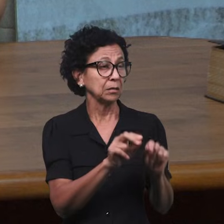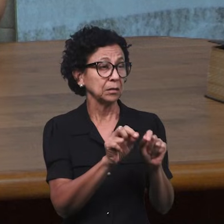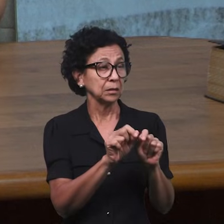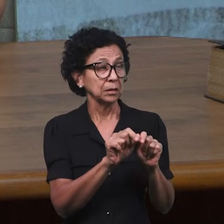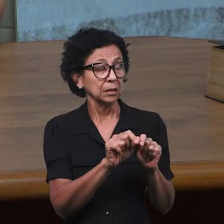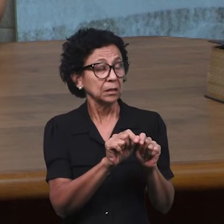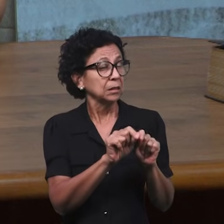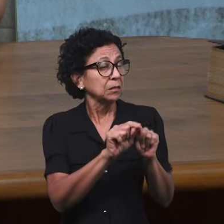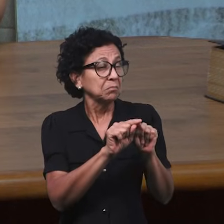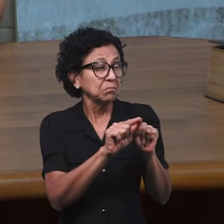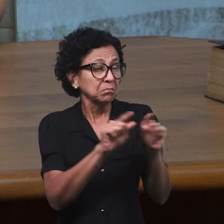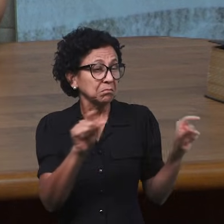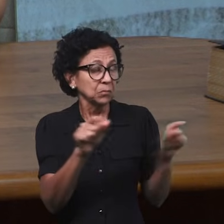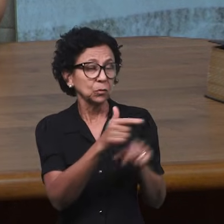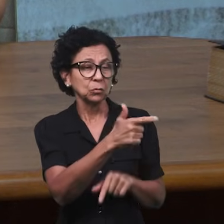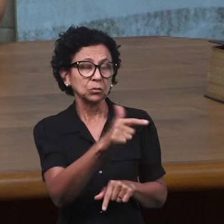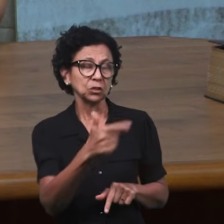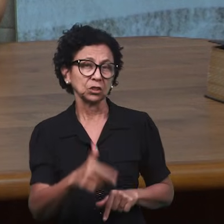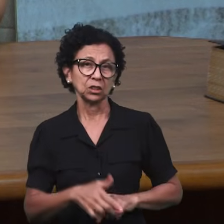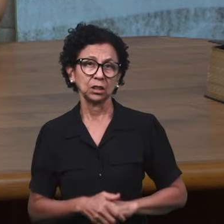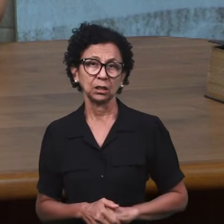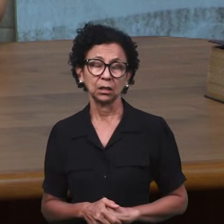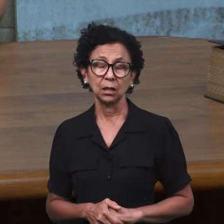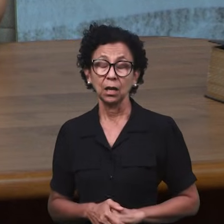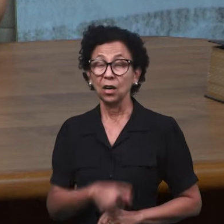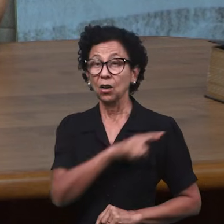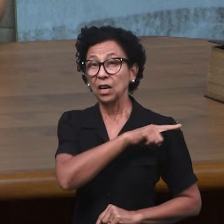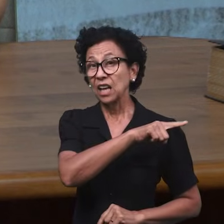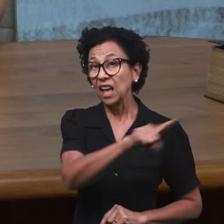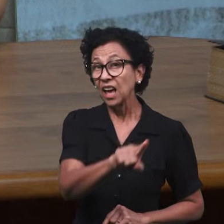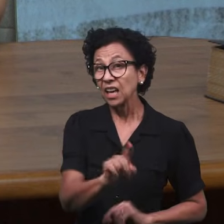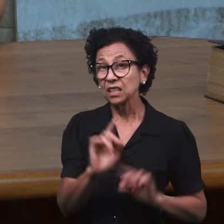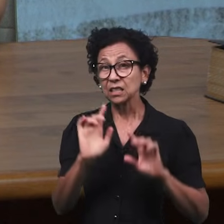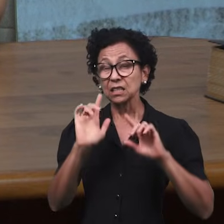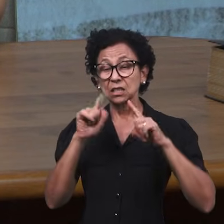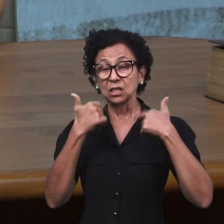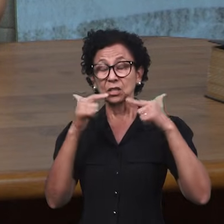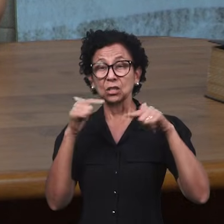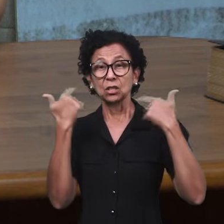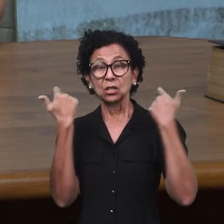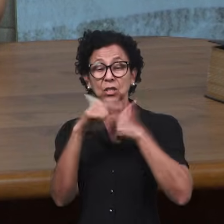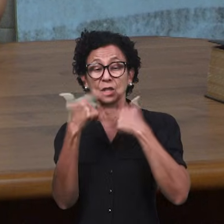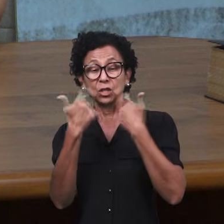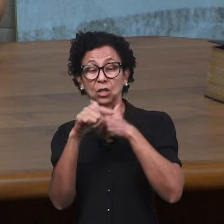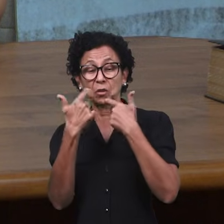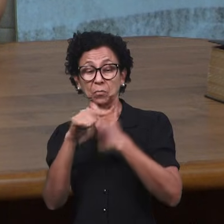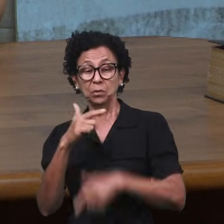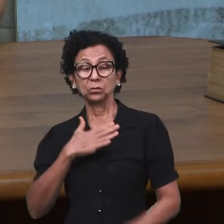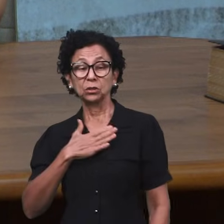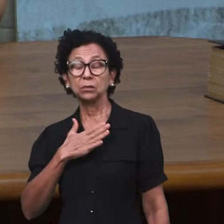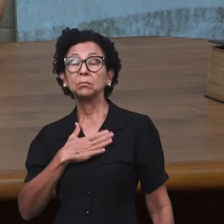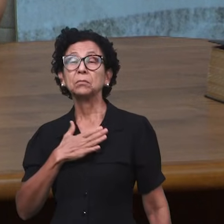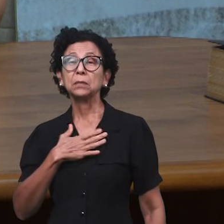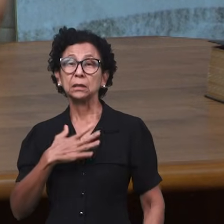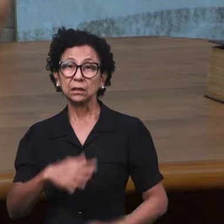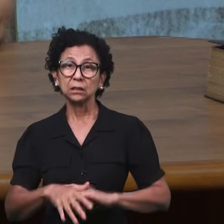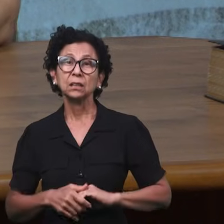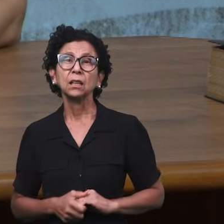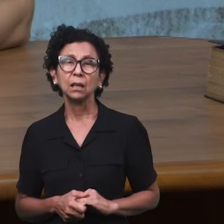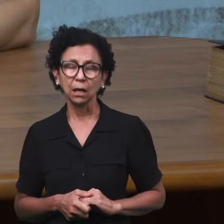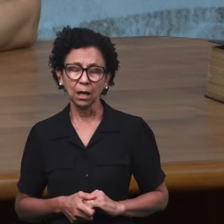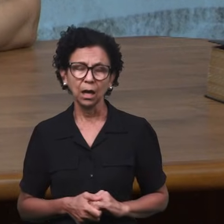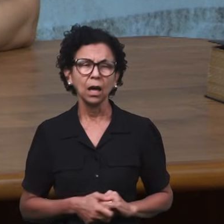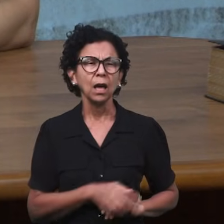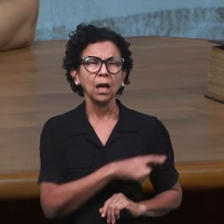Mas agora sou a sua canção e lhes sirvo de provérbio. Abominam-me e fogem